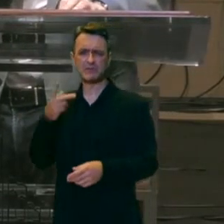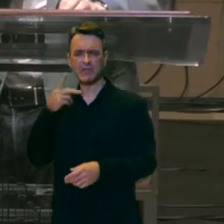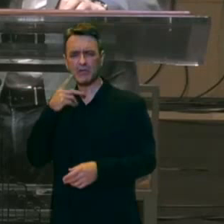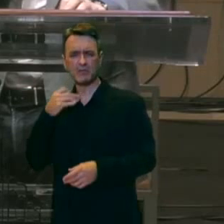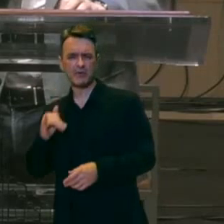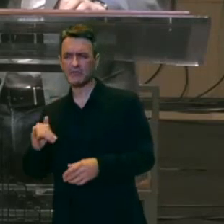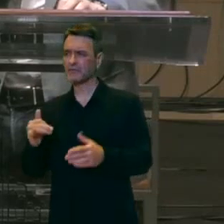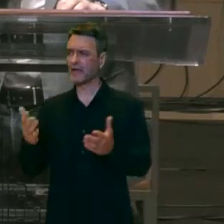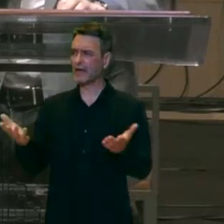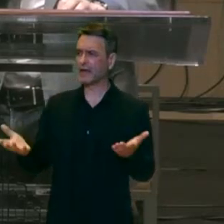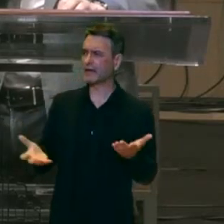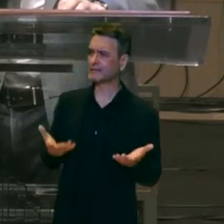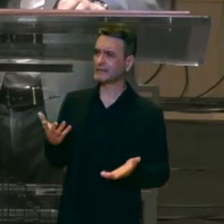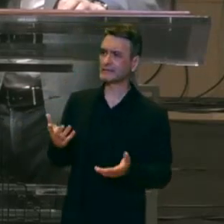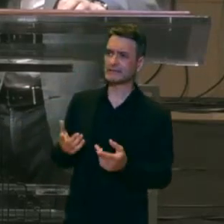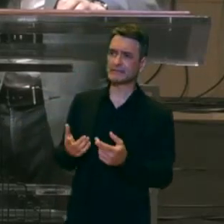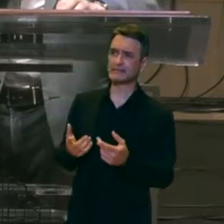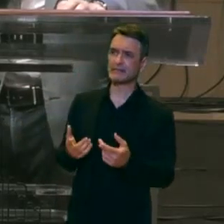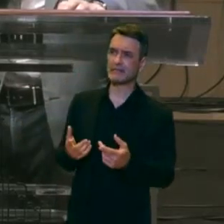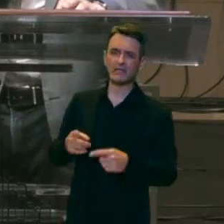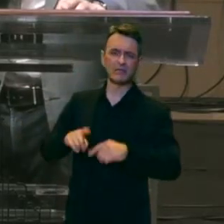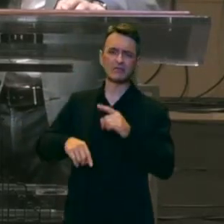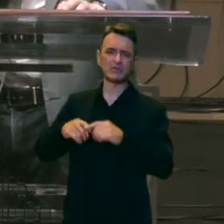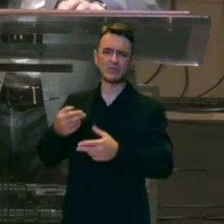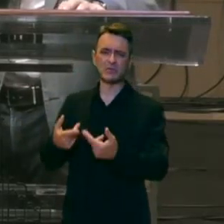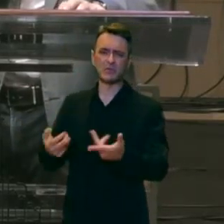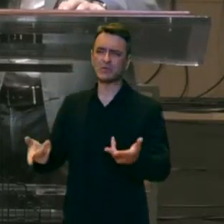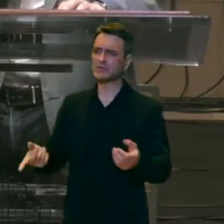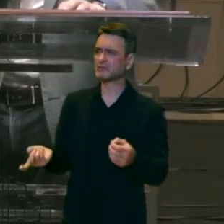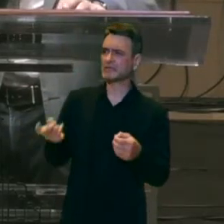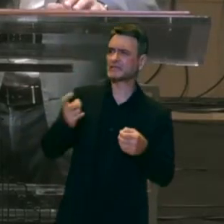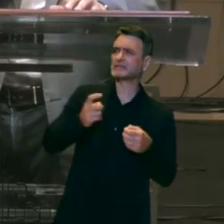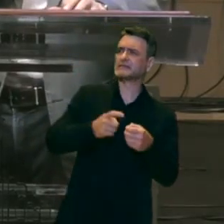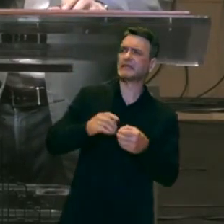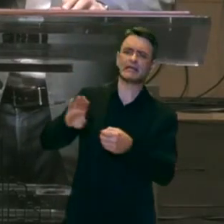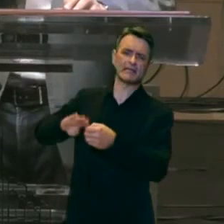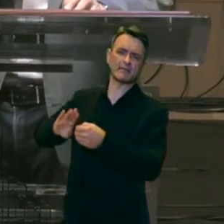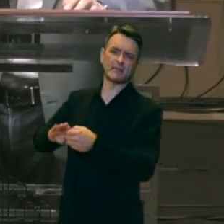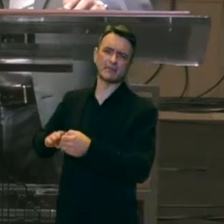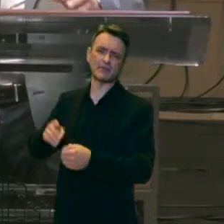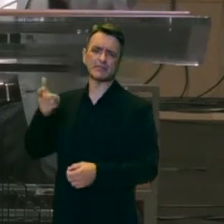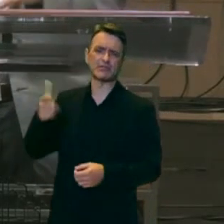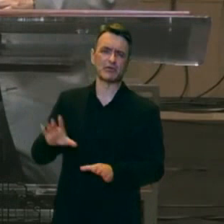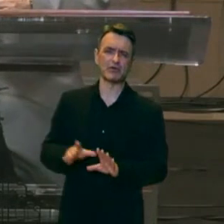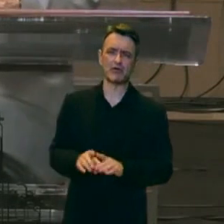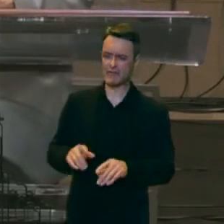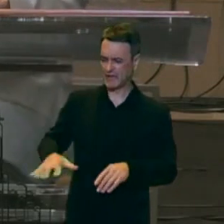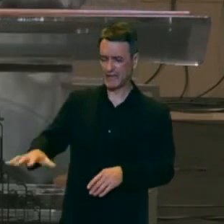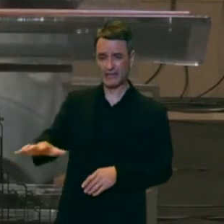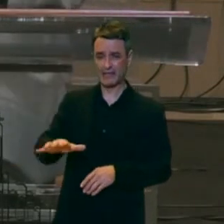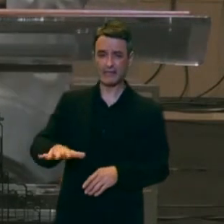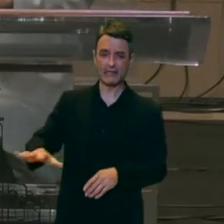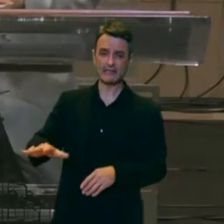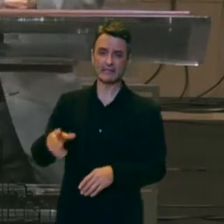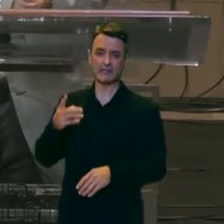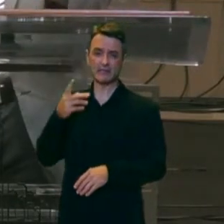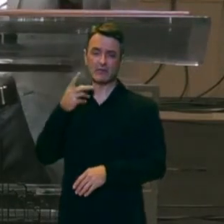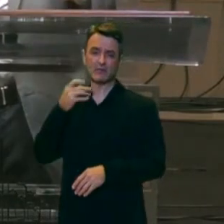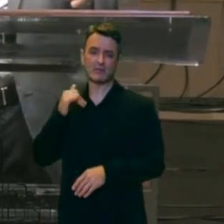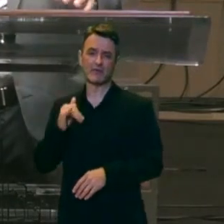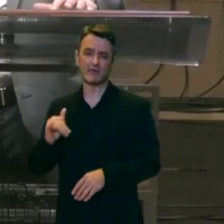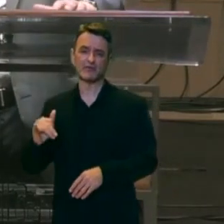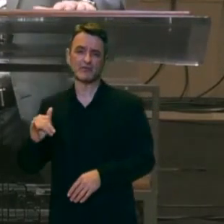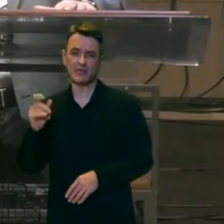do Senhor serão trazidos de volta da Babilônia. Eles estão